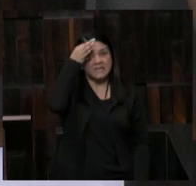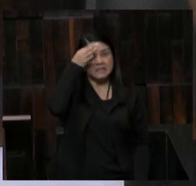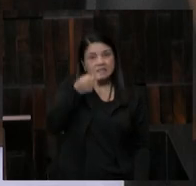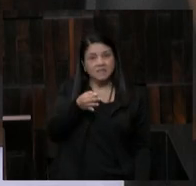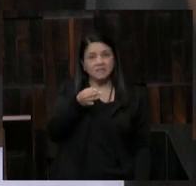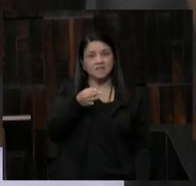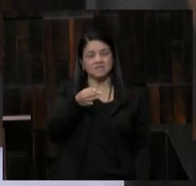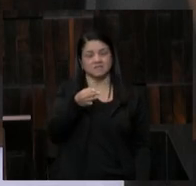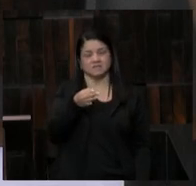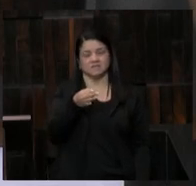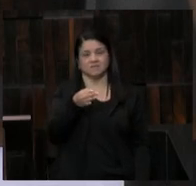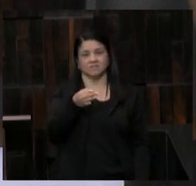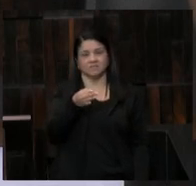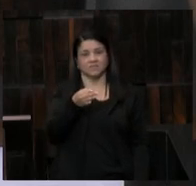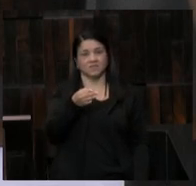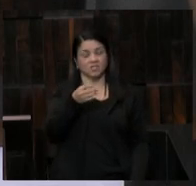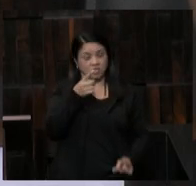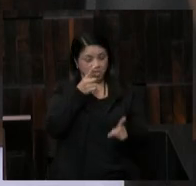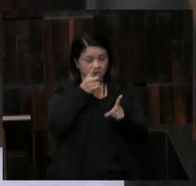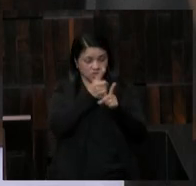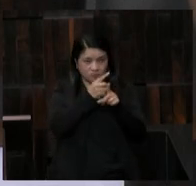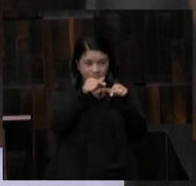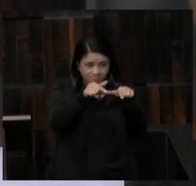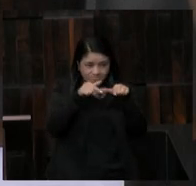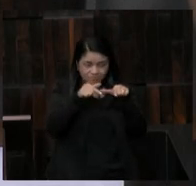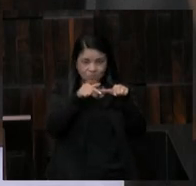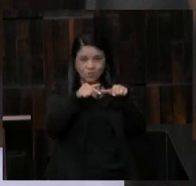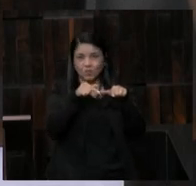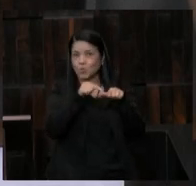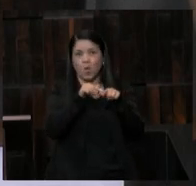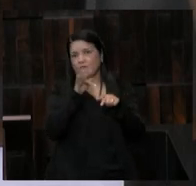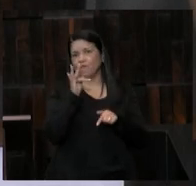compreendessem esta questão, que diagnóstico não é destino.